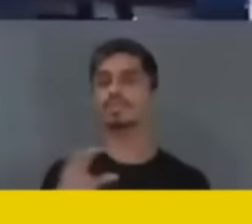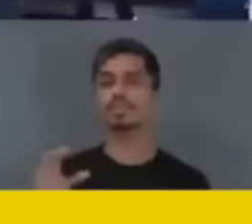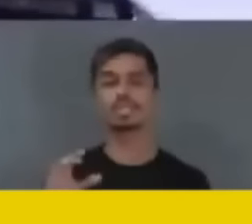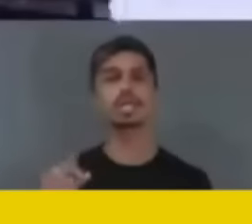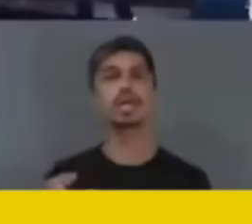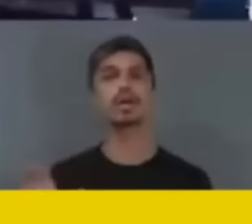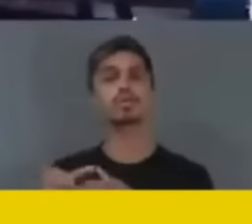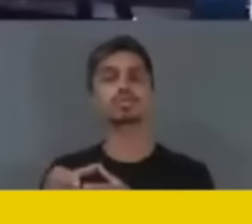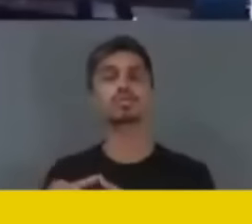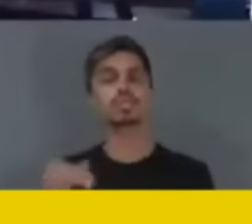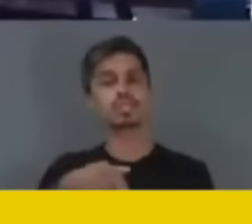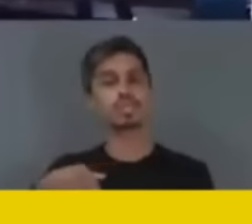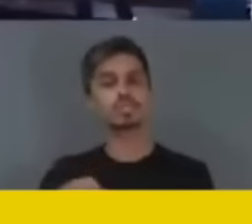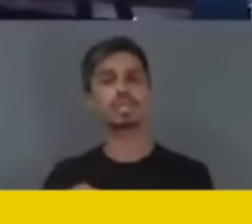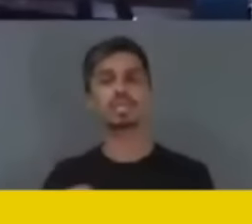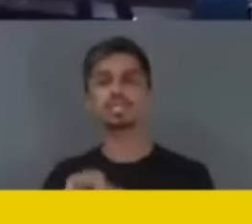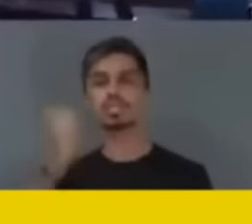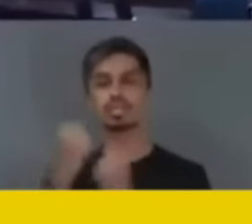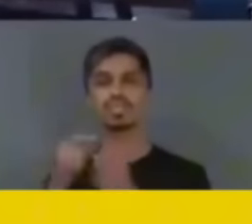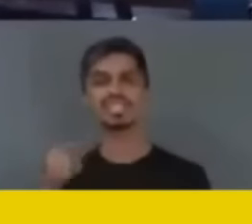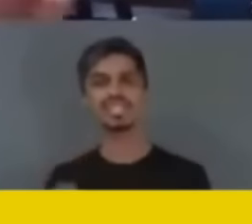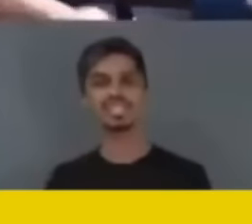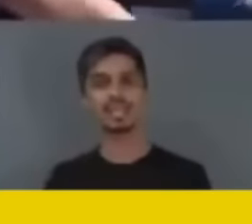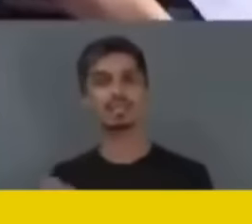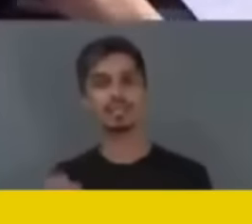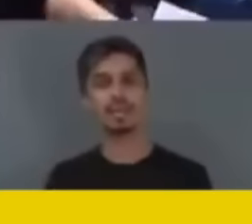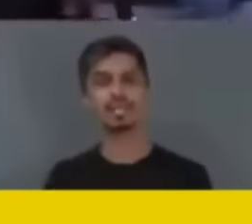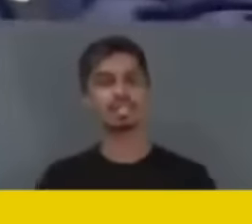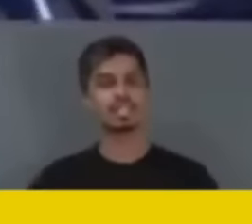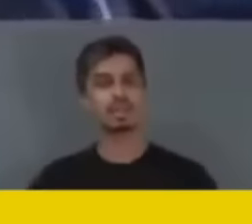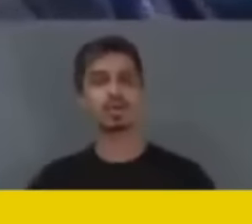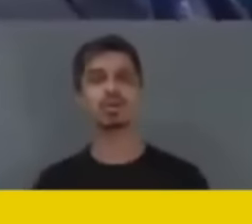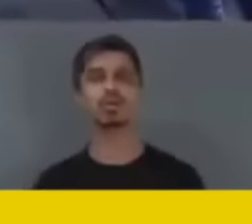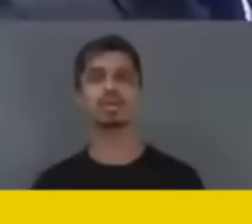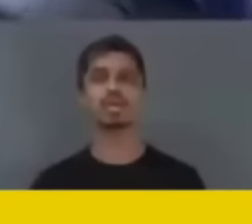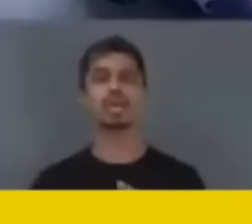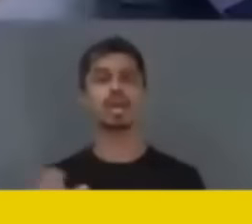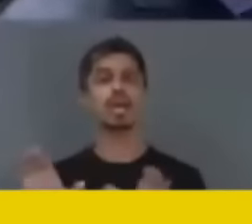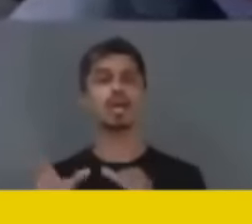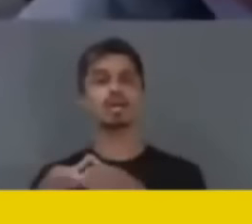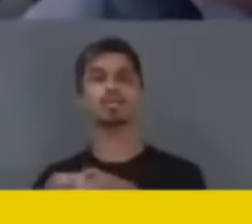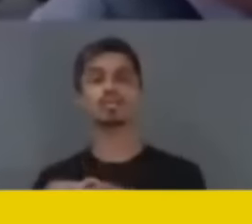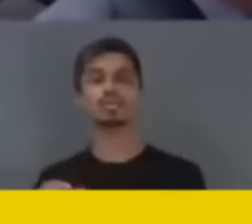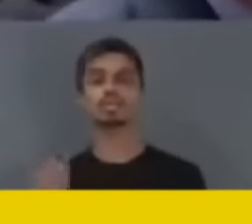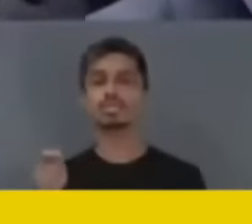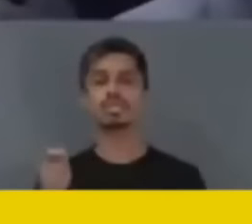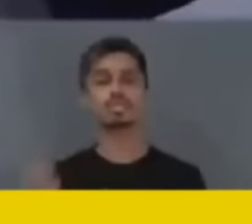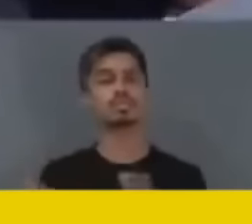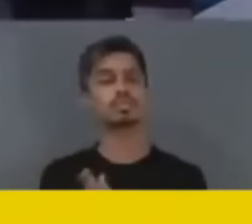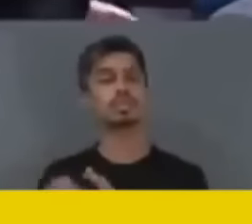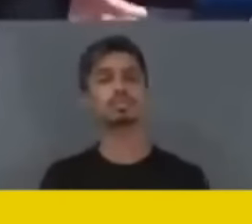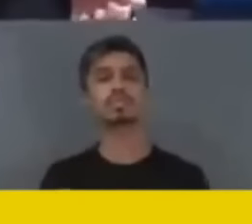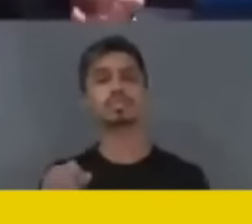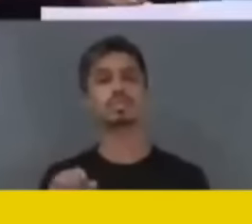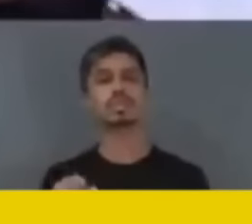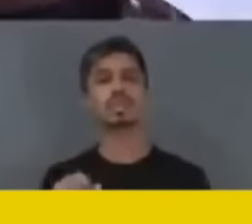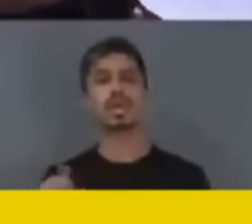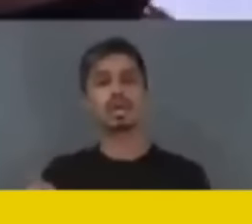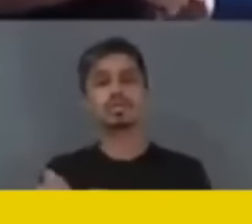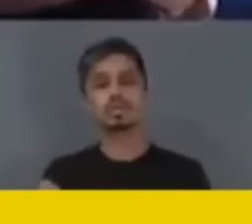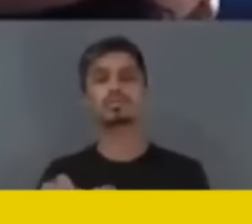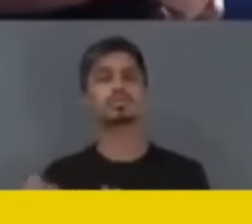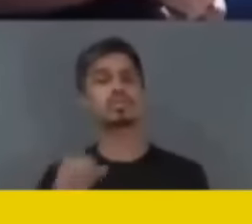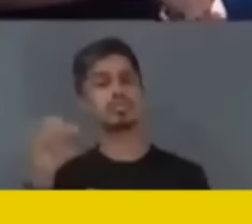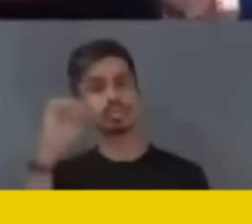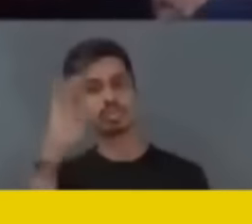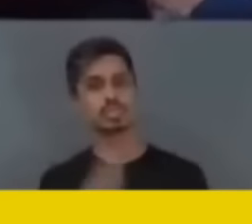Indústria, tão impactada também por esses eventos, a Confederação da Agricultura e Pecuária do Brasil? Será que é um conselho